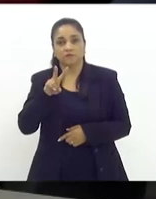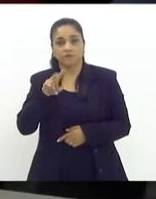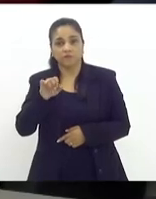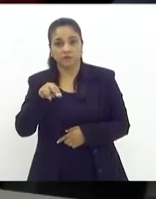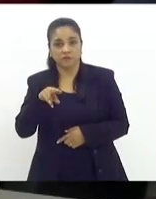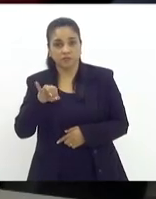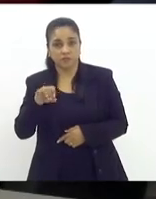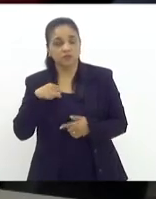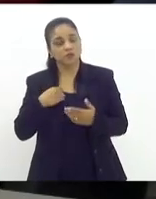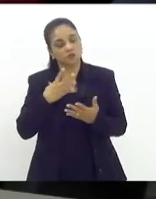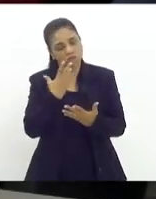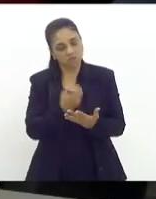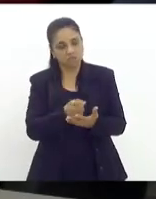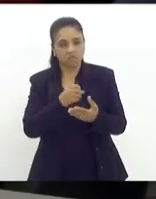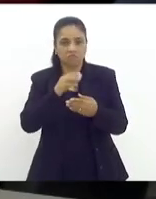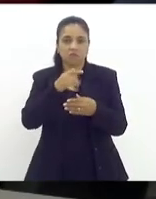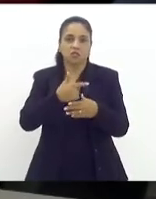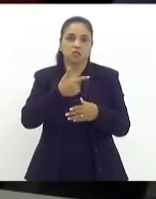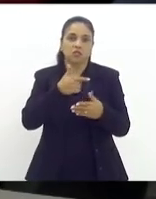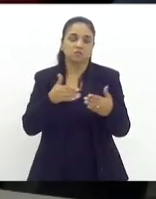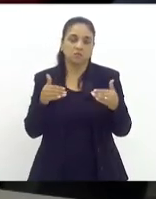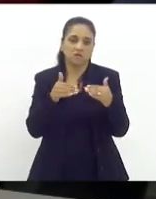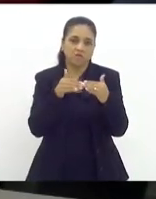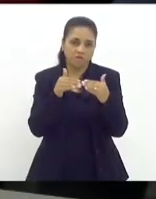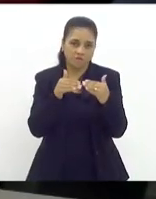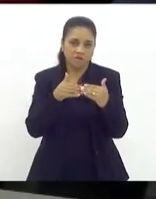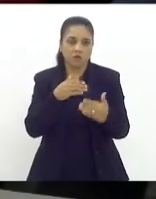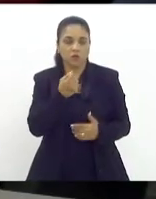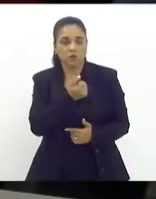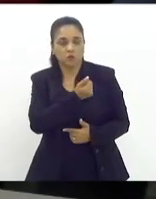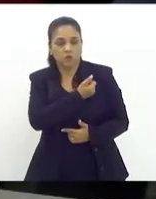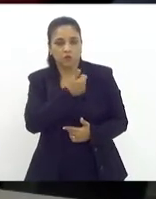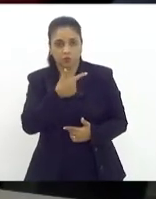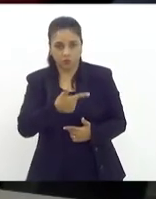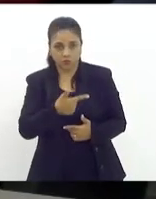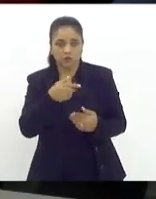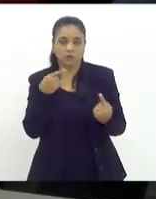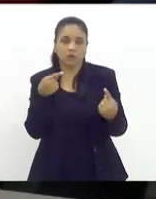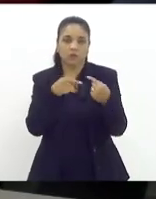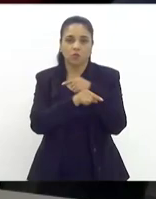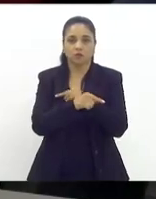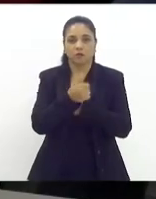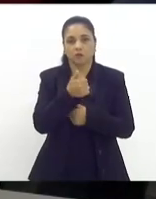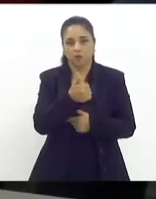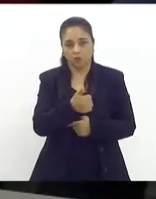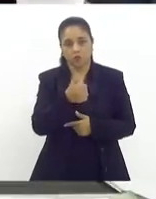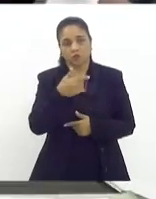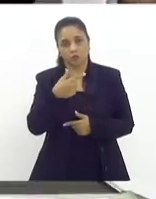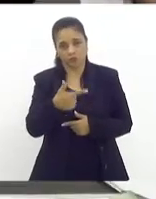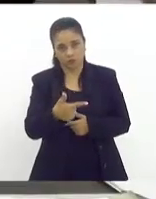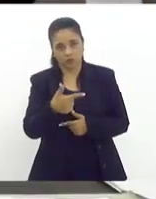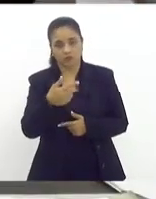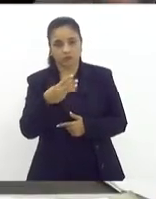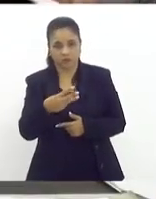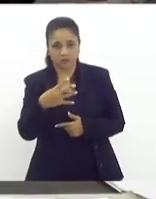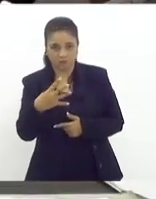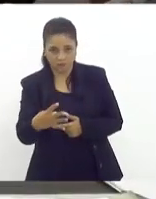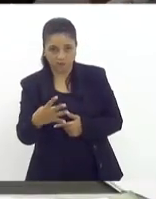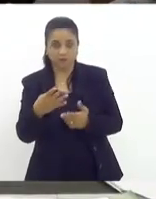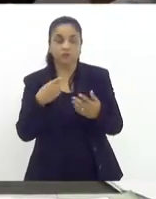presidente, favorável à emenda número 2 e contrário às emendas número 1, 3 e 4. Em discussão. Queria